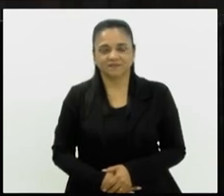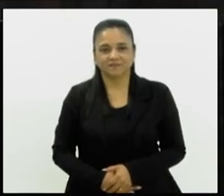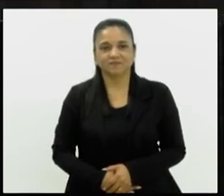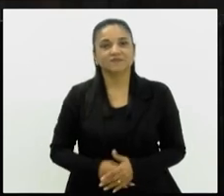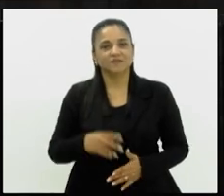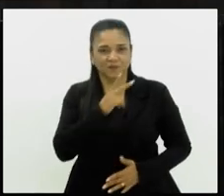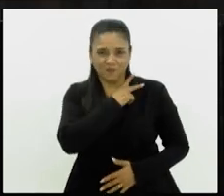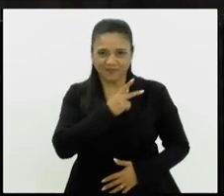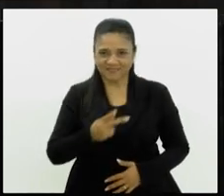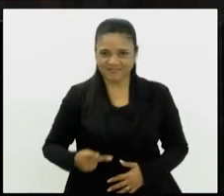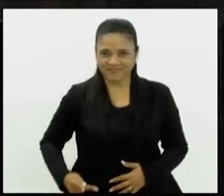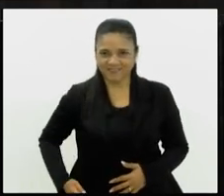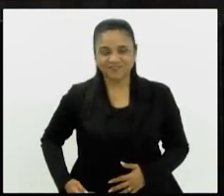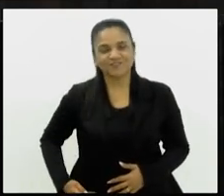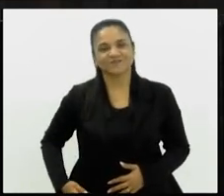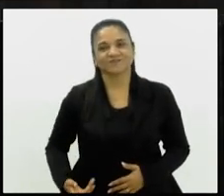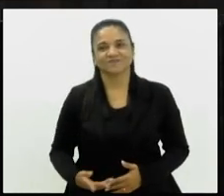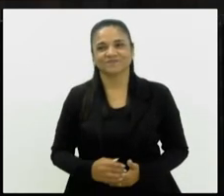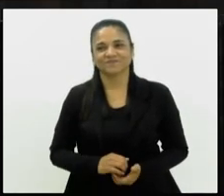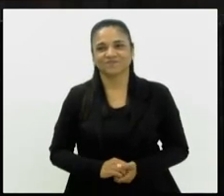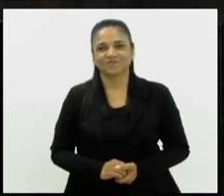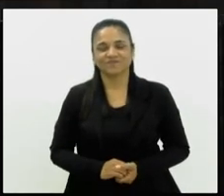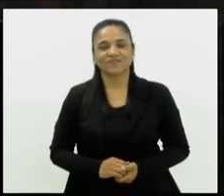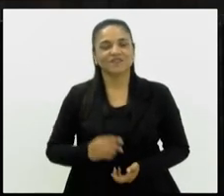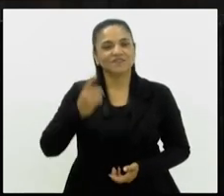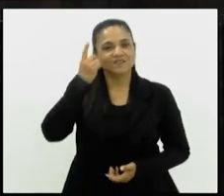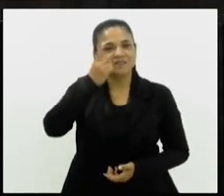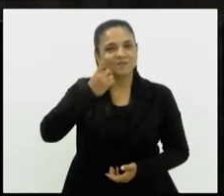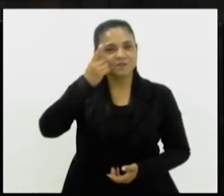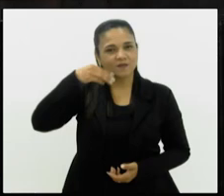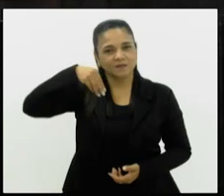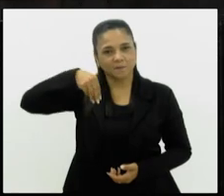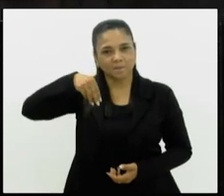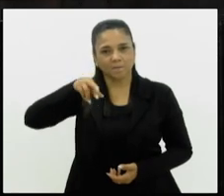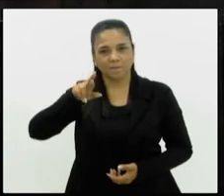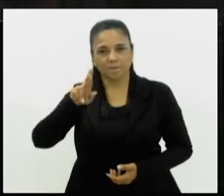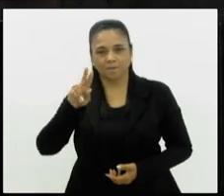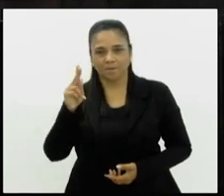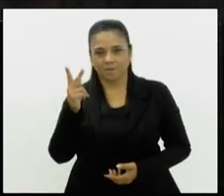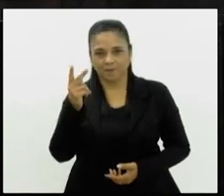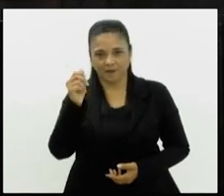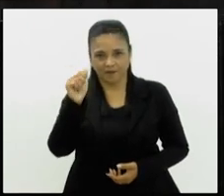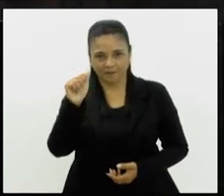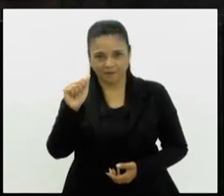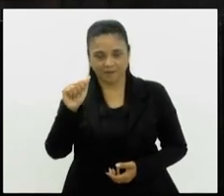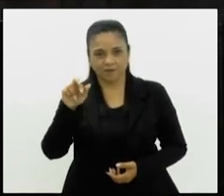Senhora presidente, deputada Marta Rocha,